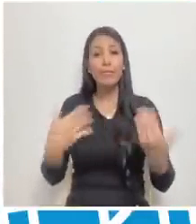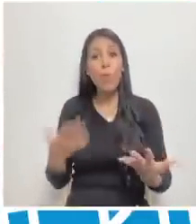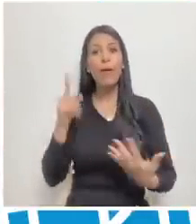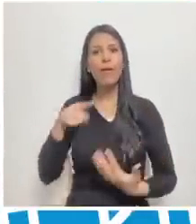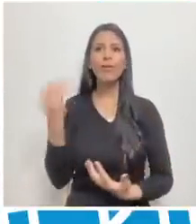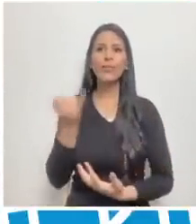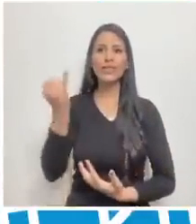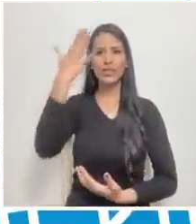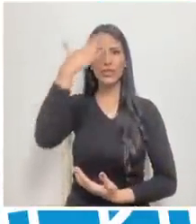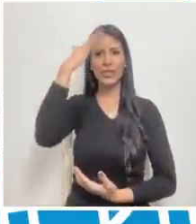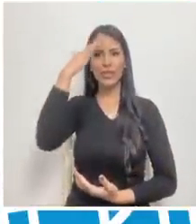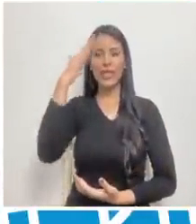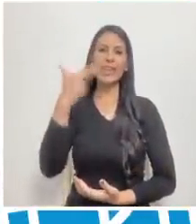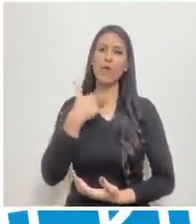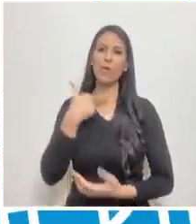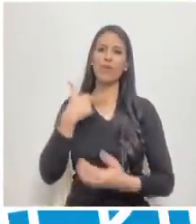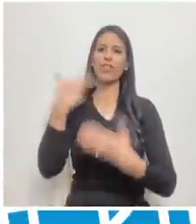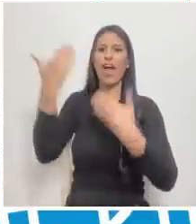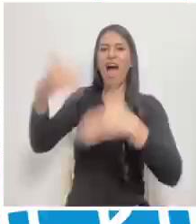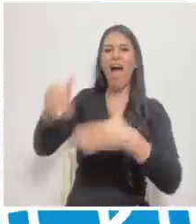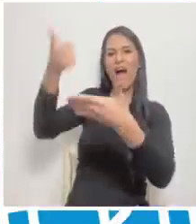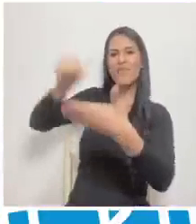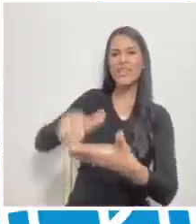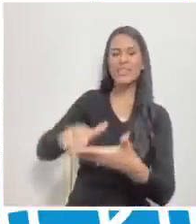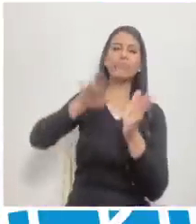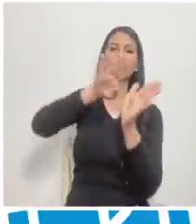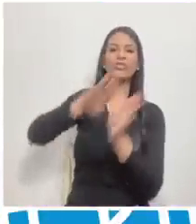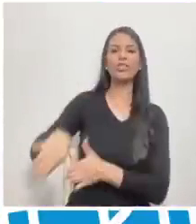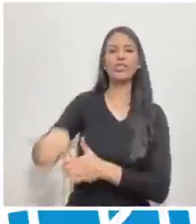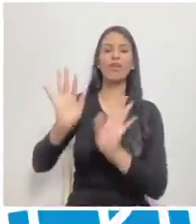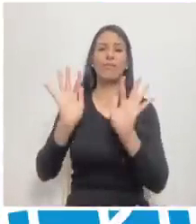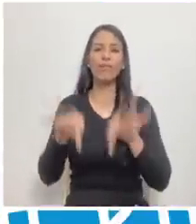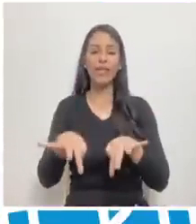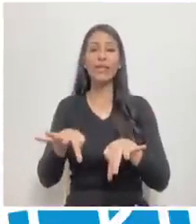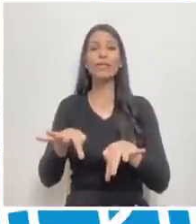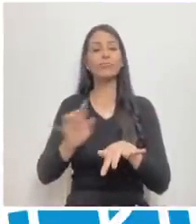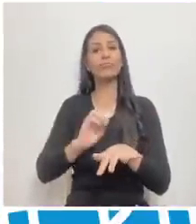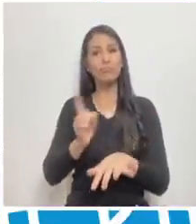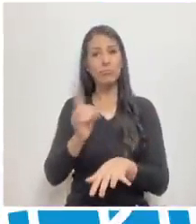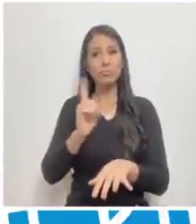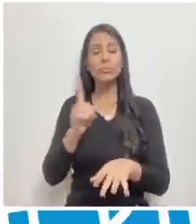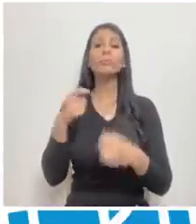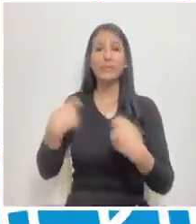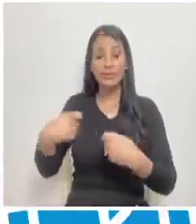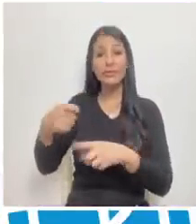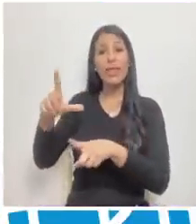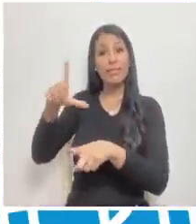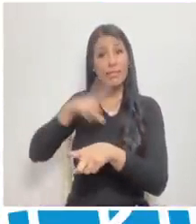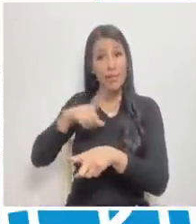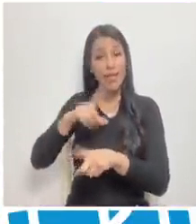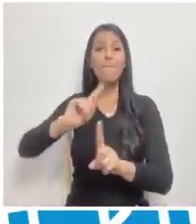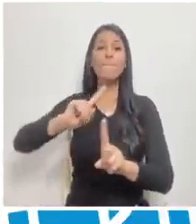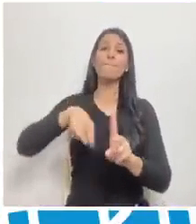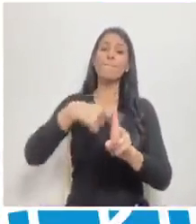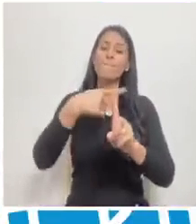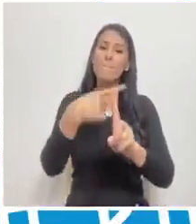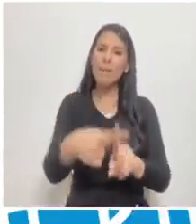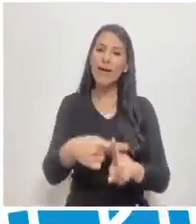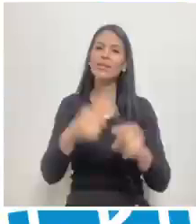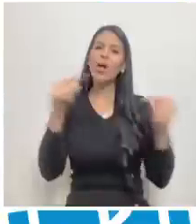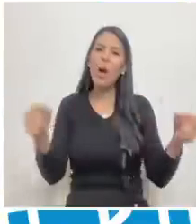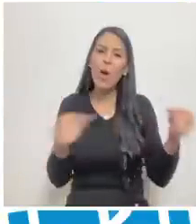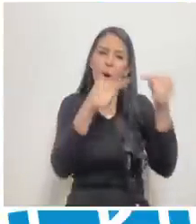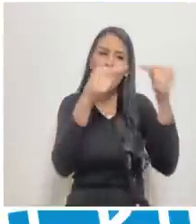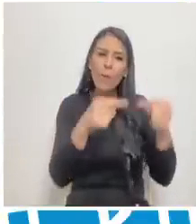avaliação que contemple todas essas novas demandas dos itinerários do ensino médio,